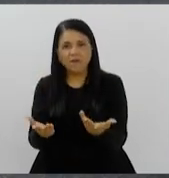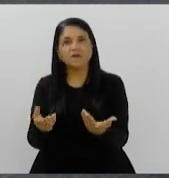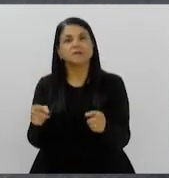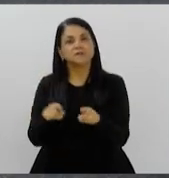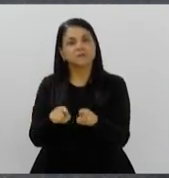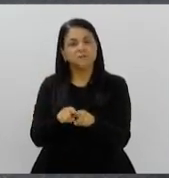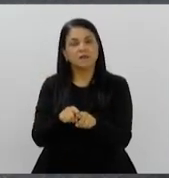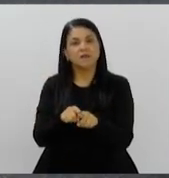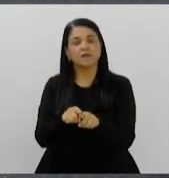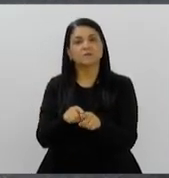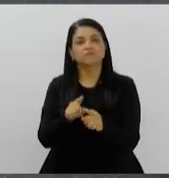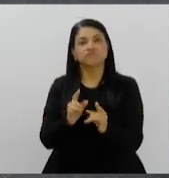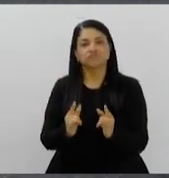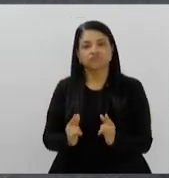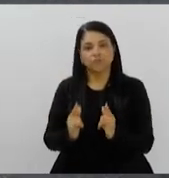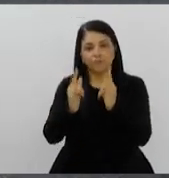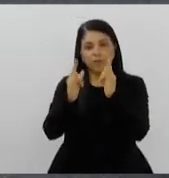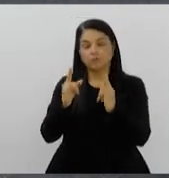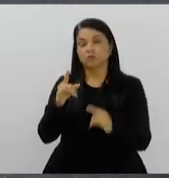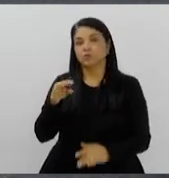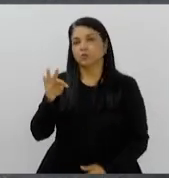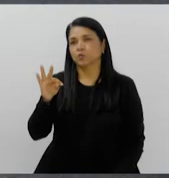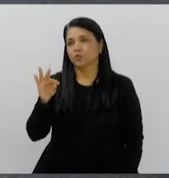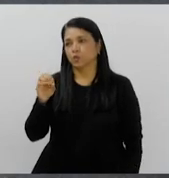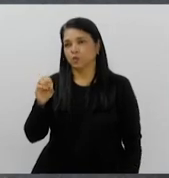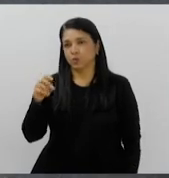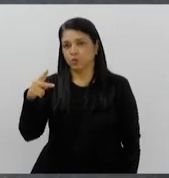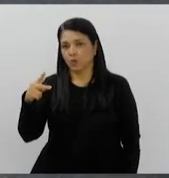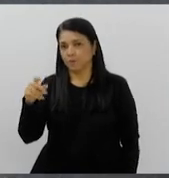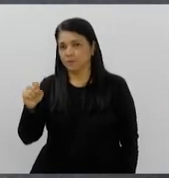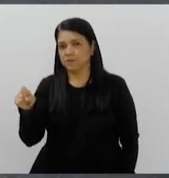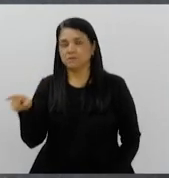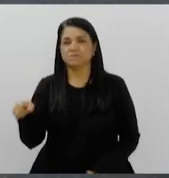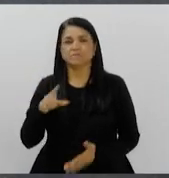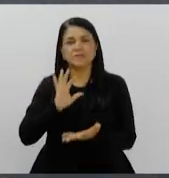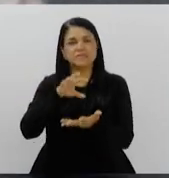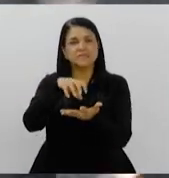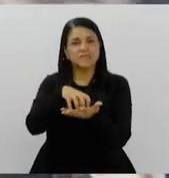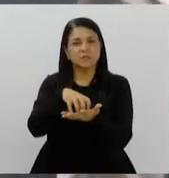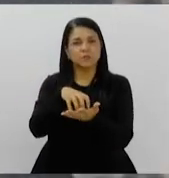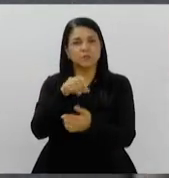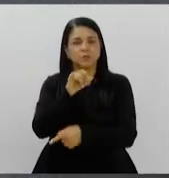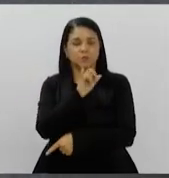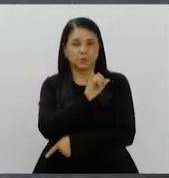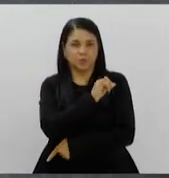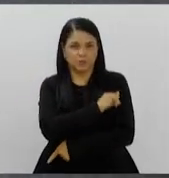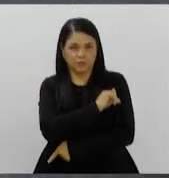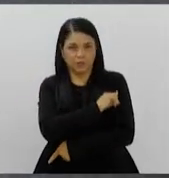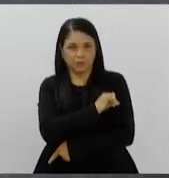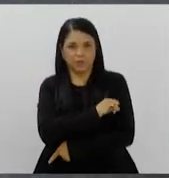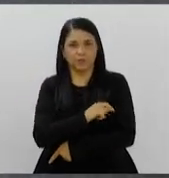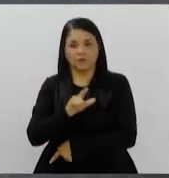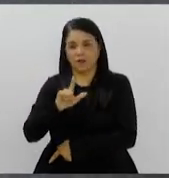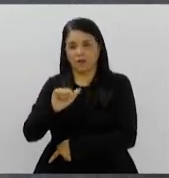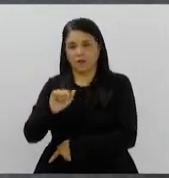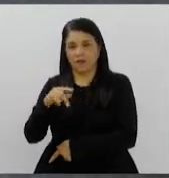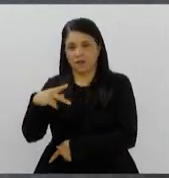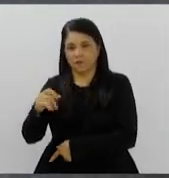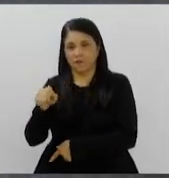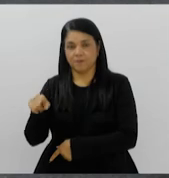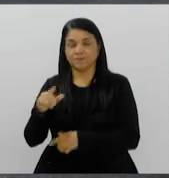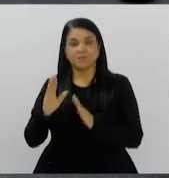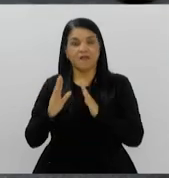do antigo prédio do DOPS, no centro do Rio de Janeiro, na Lapa, que a gente faça também da Casa da Morte no